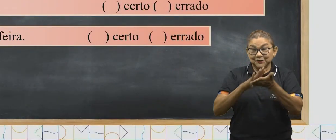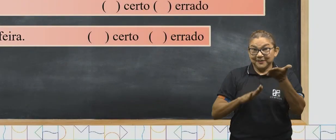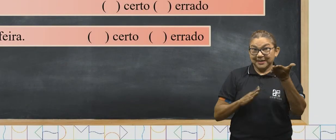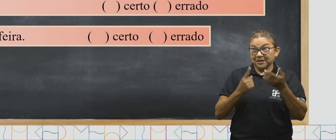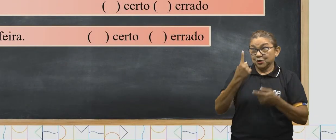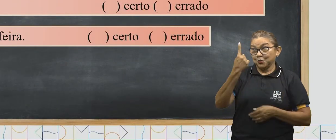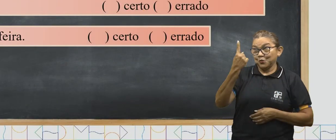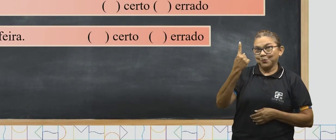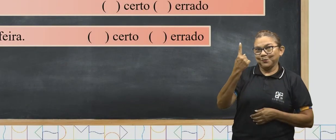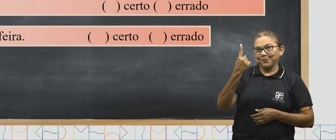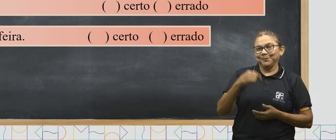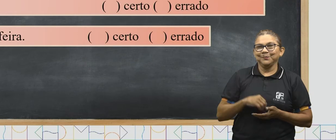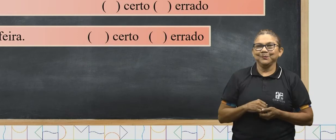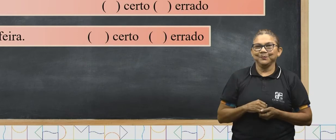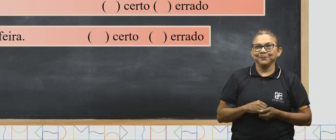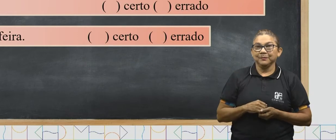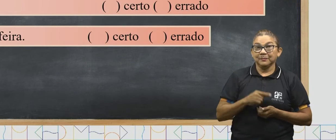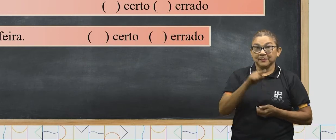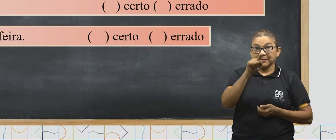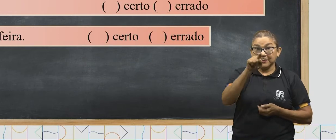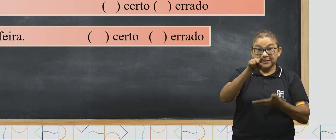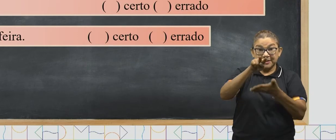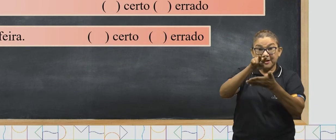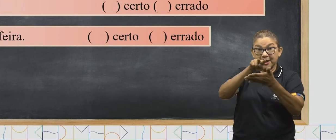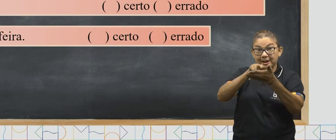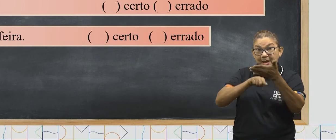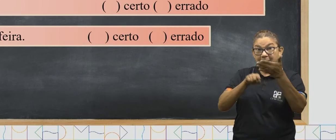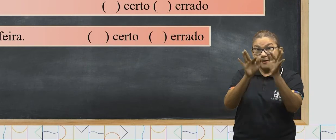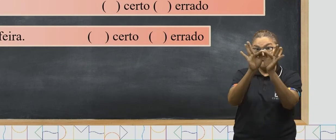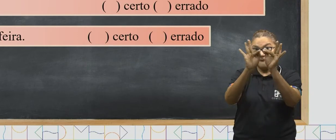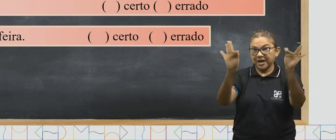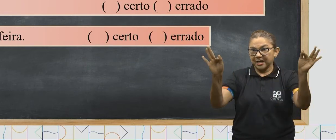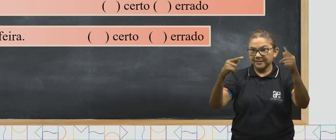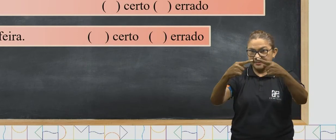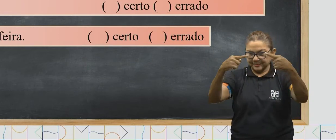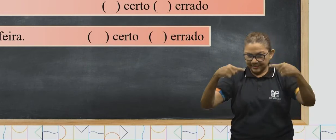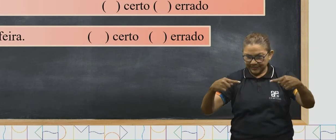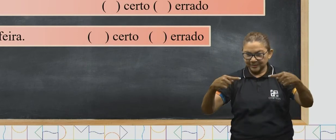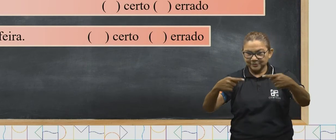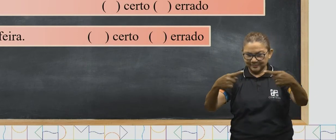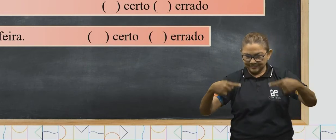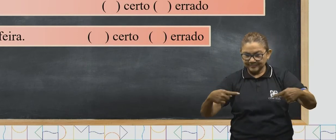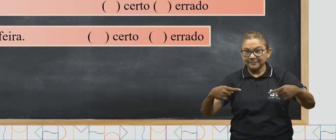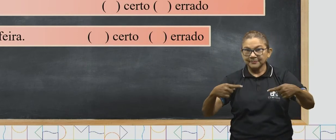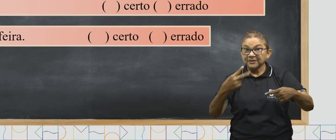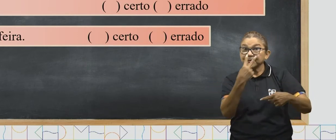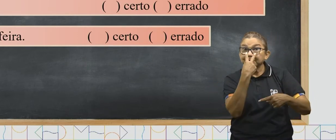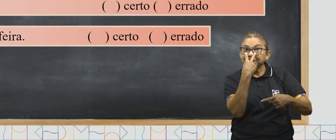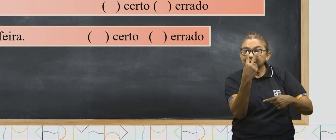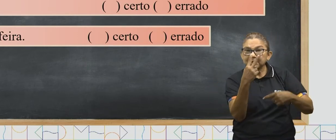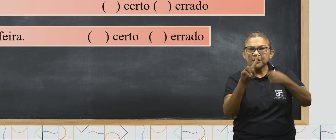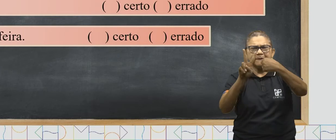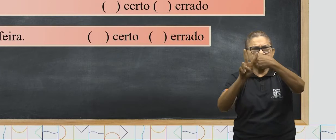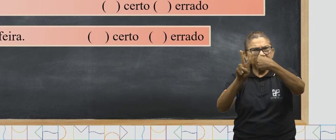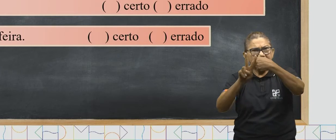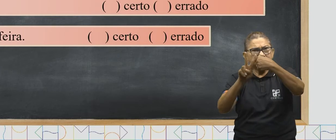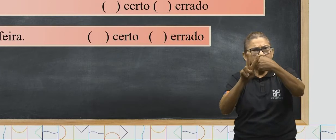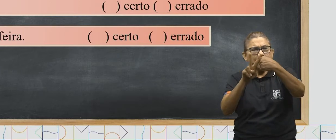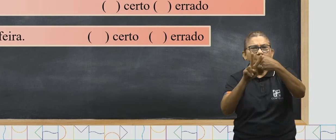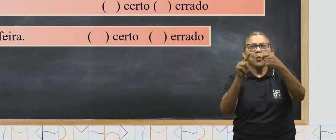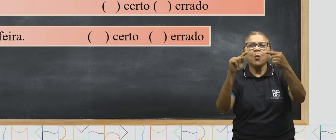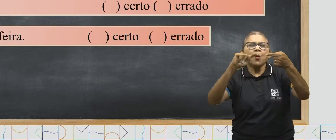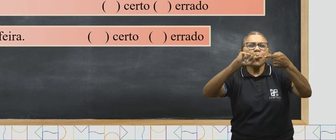Atividade número 1. Leia as frases abaixo e verifique se os verbos estão em